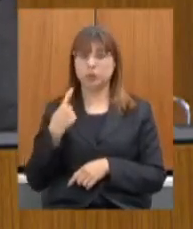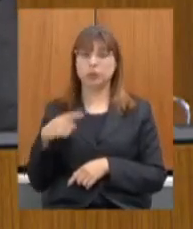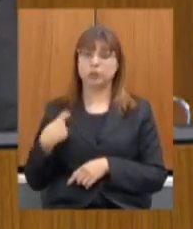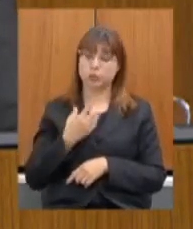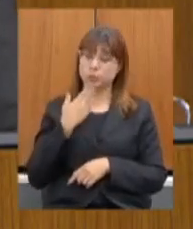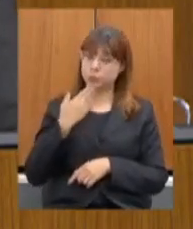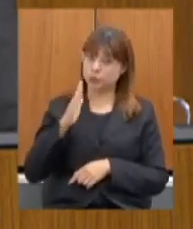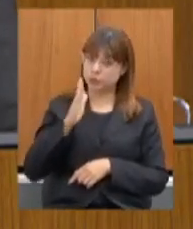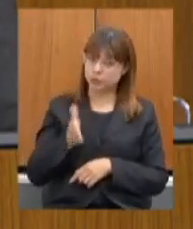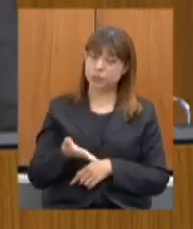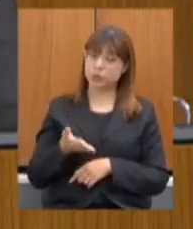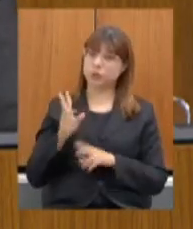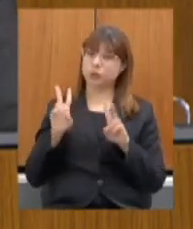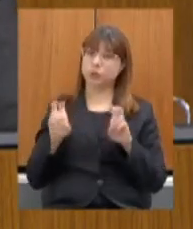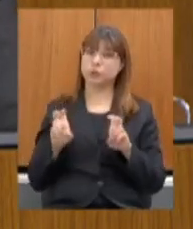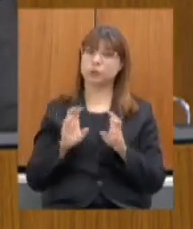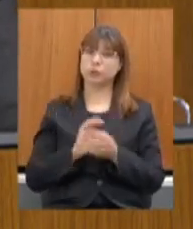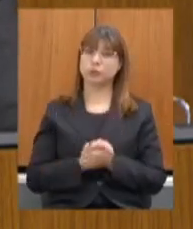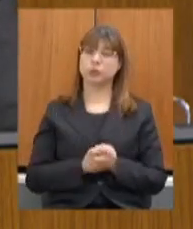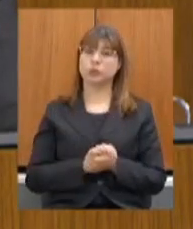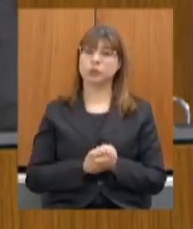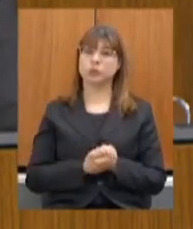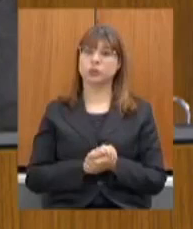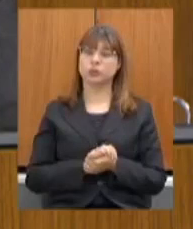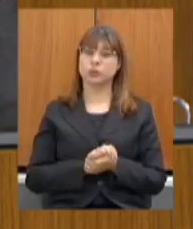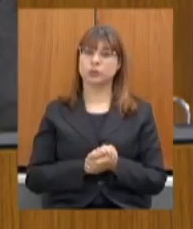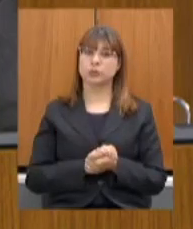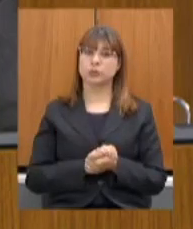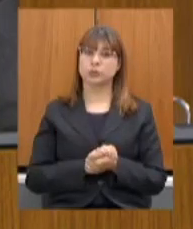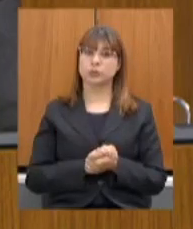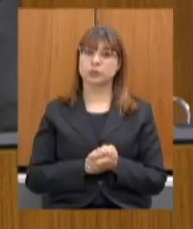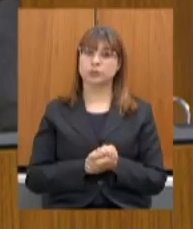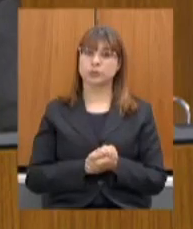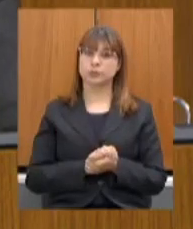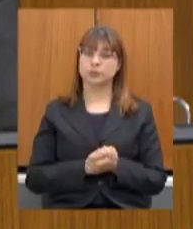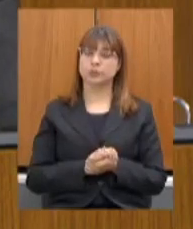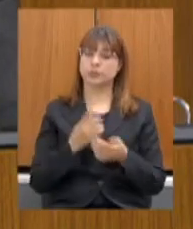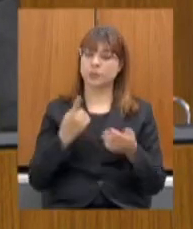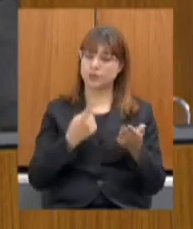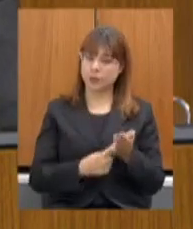secretário, em relação à questão da convocação